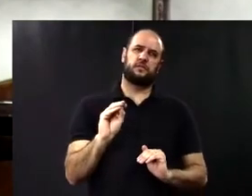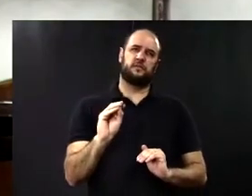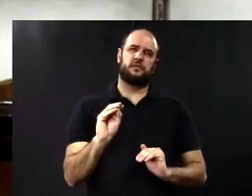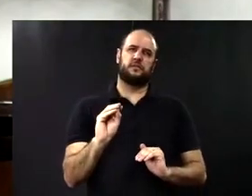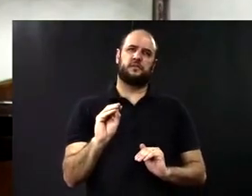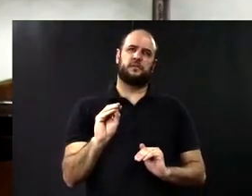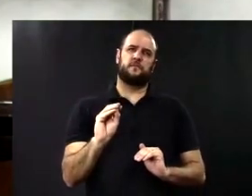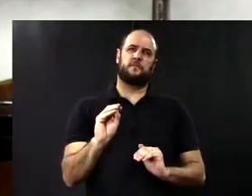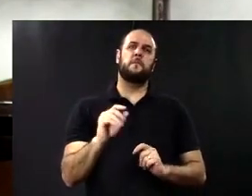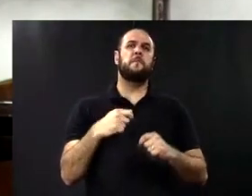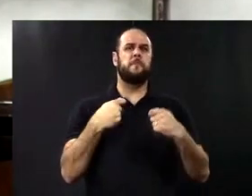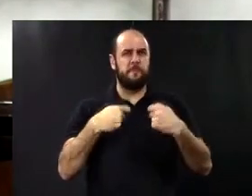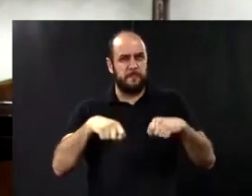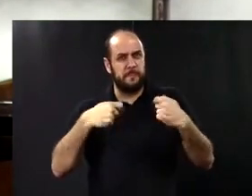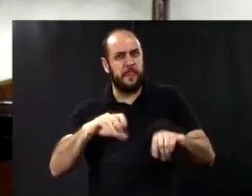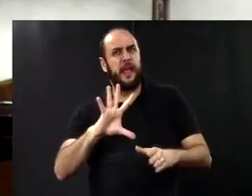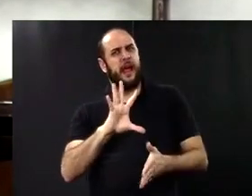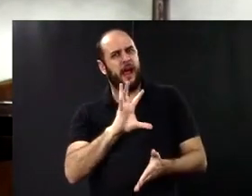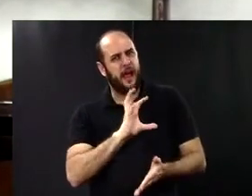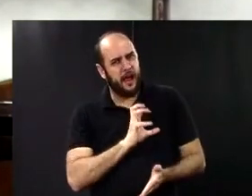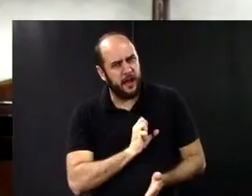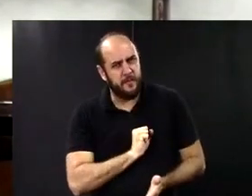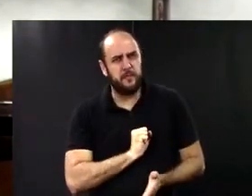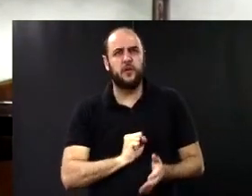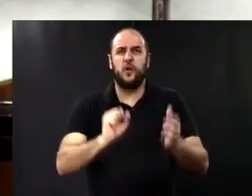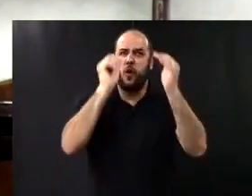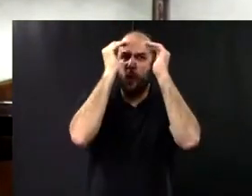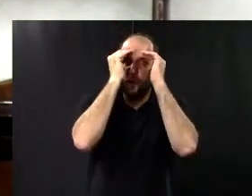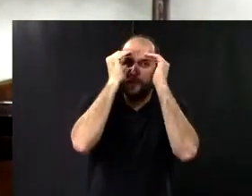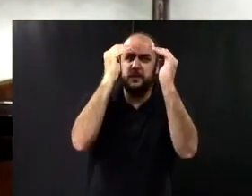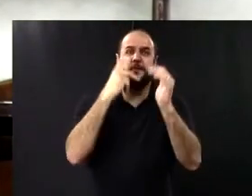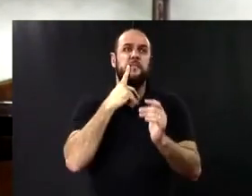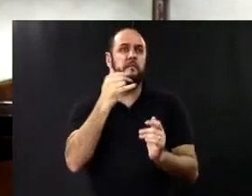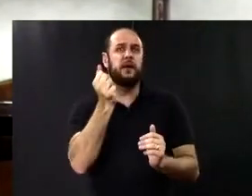fazer também em relação com Deus,